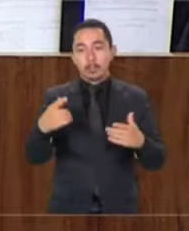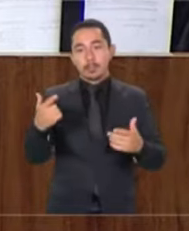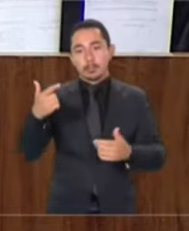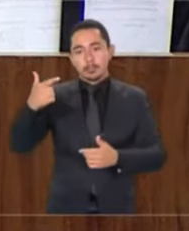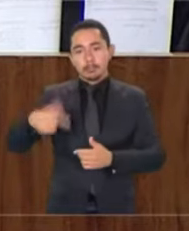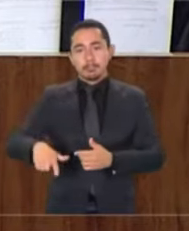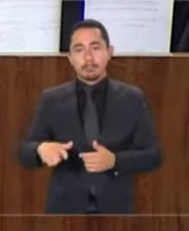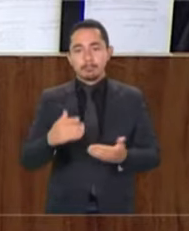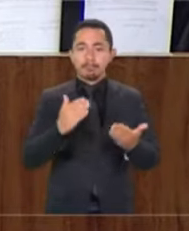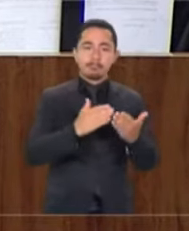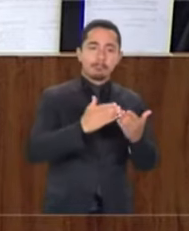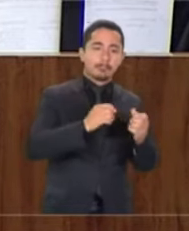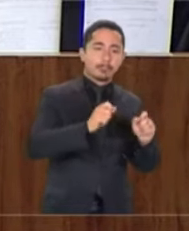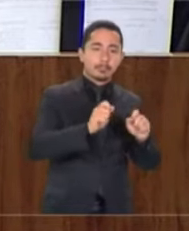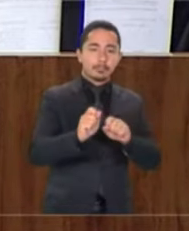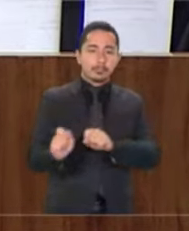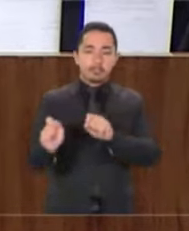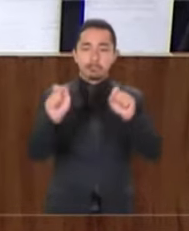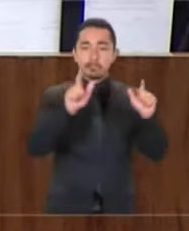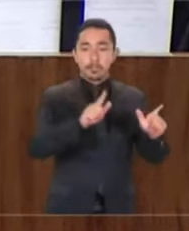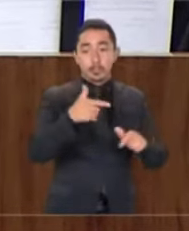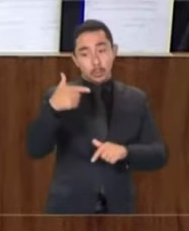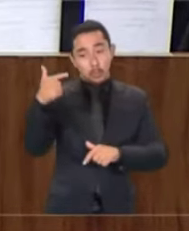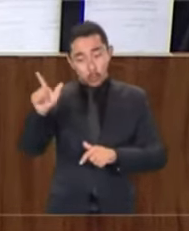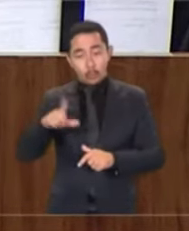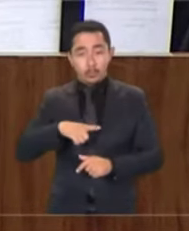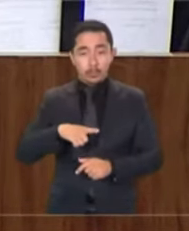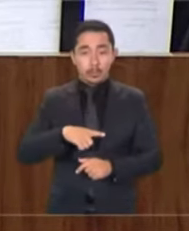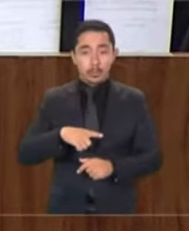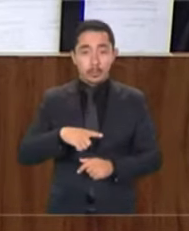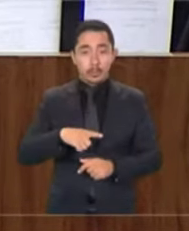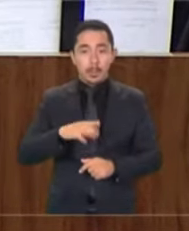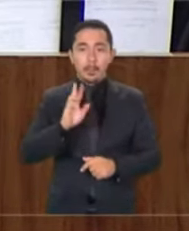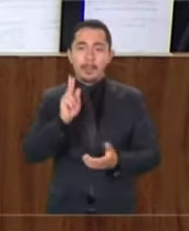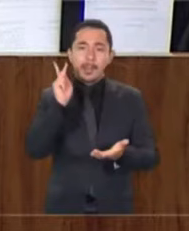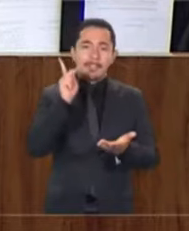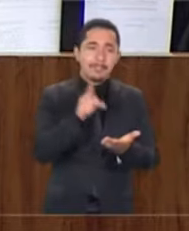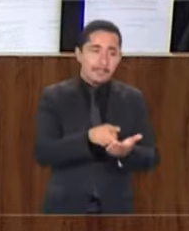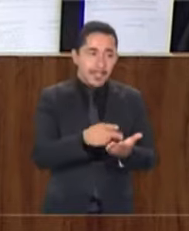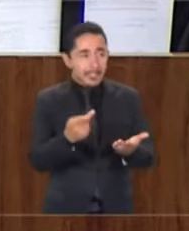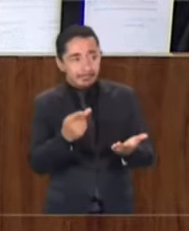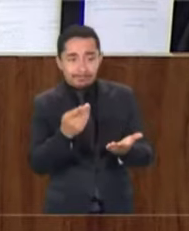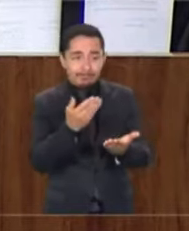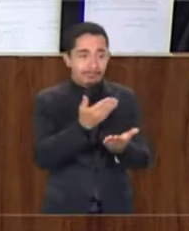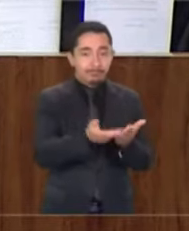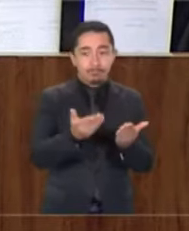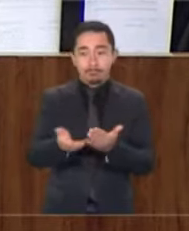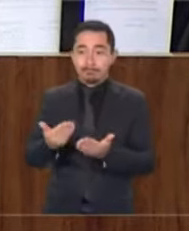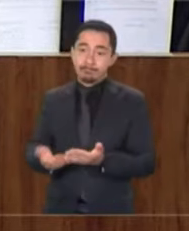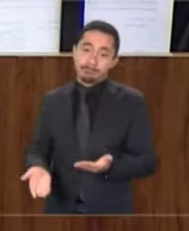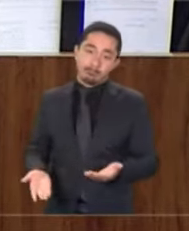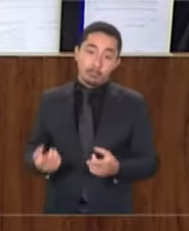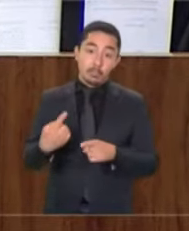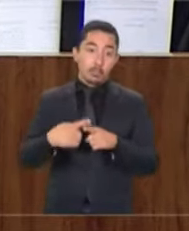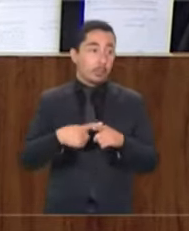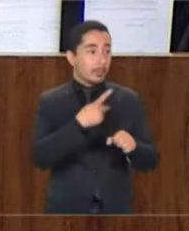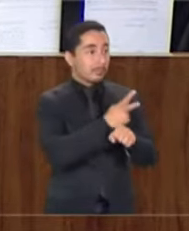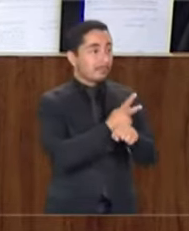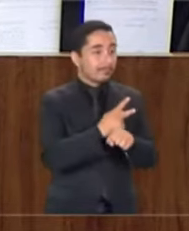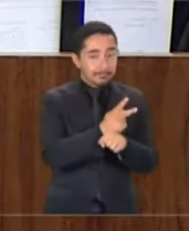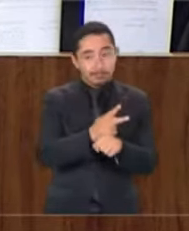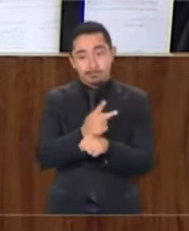e você, na verdade, no mínimo perde o seu tempo para tentar achar o